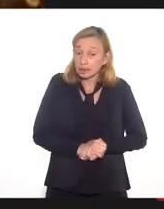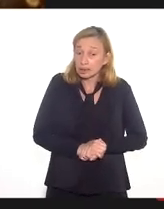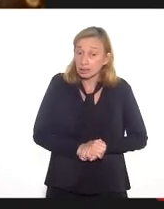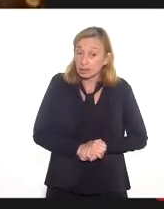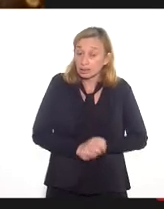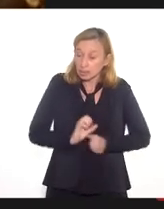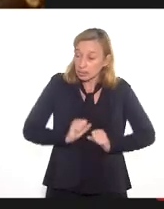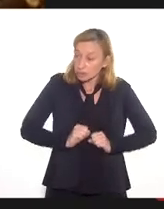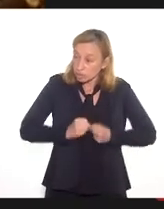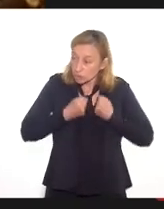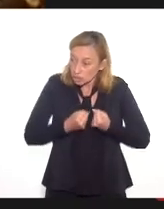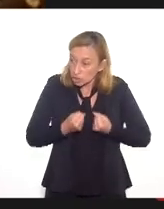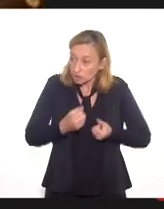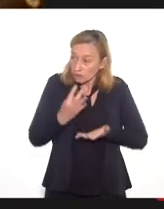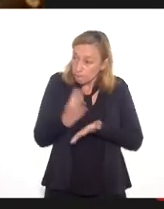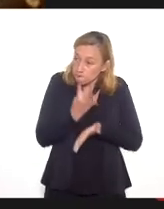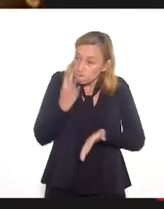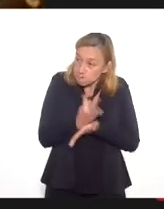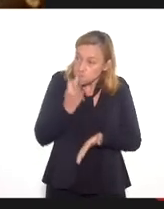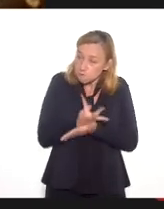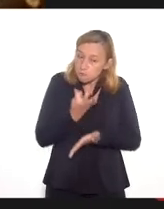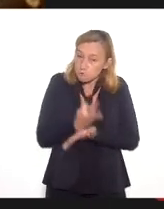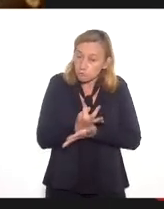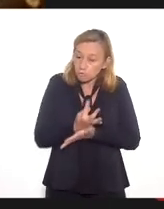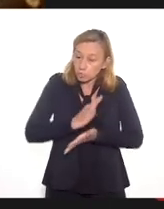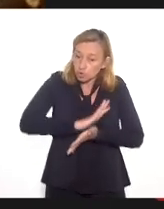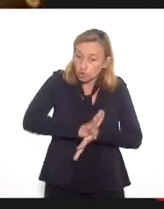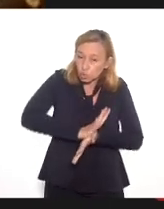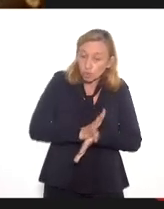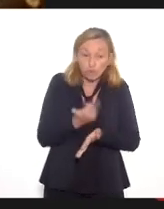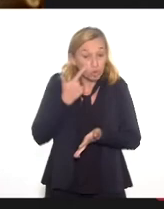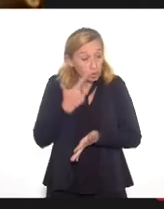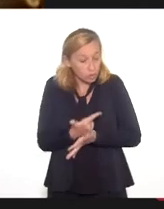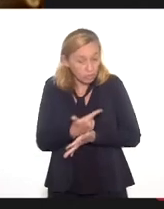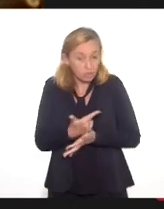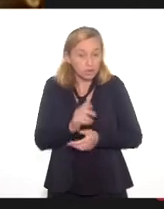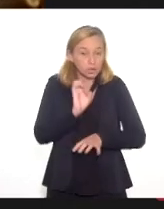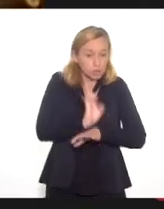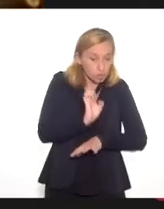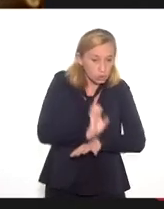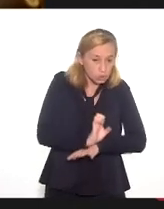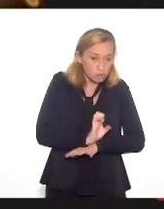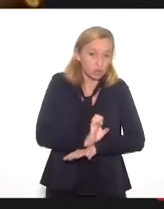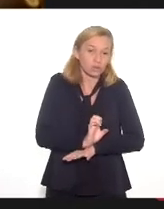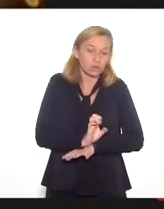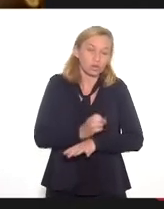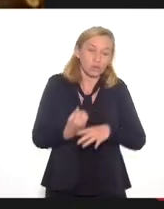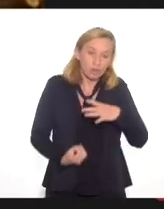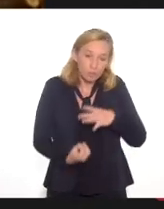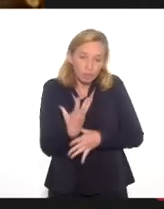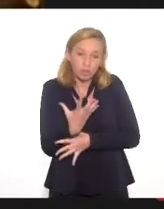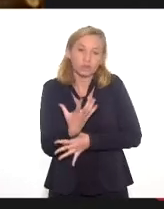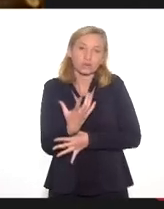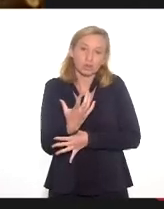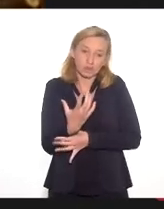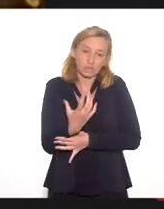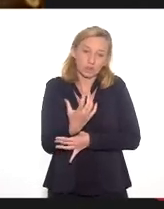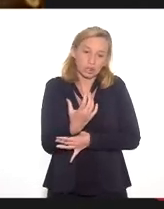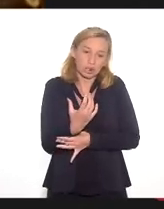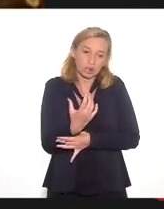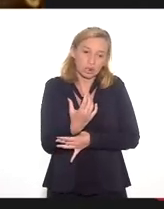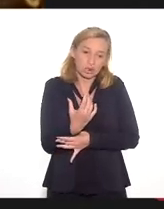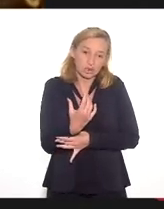resistência diante do desmonte do Estado enquanto provedor inclusive